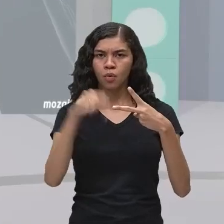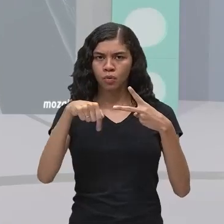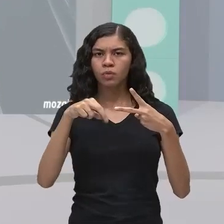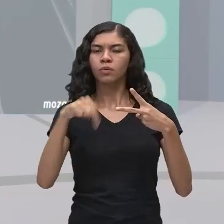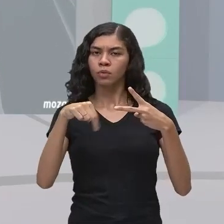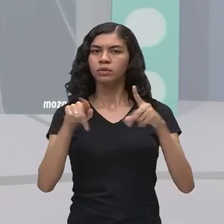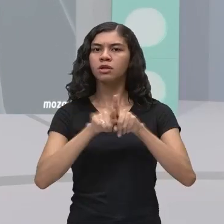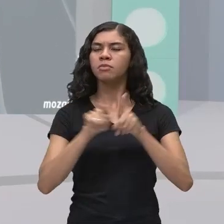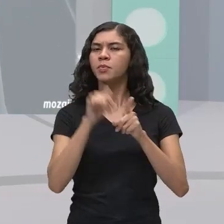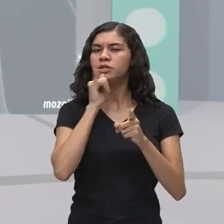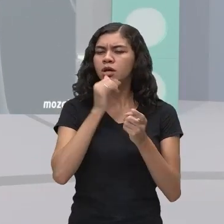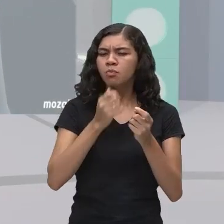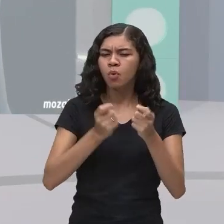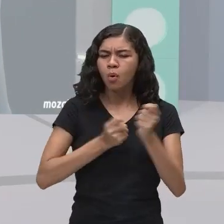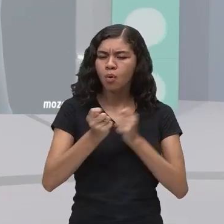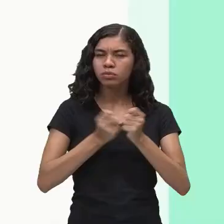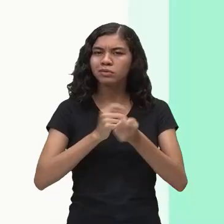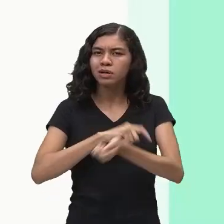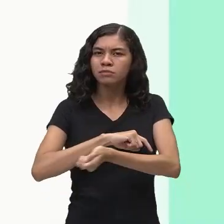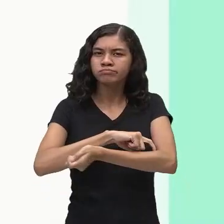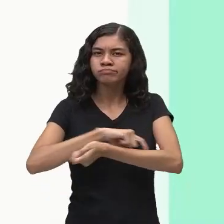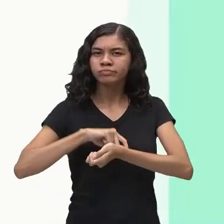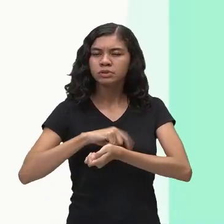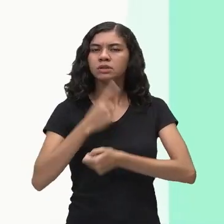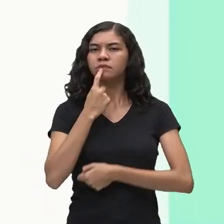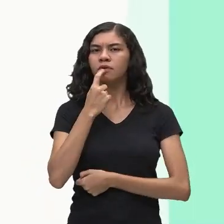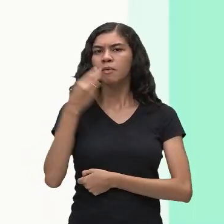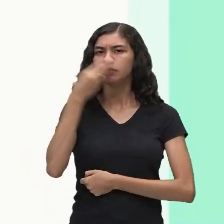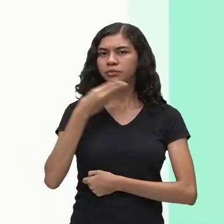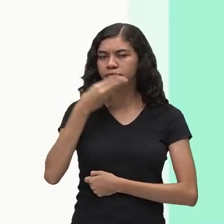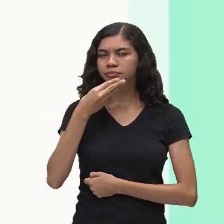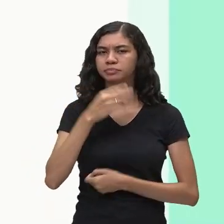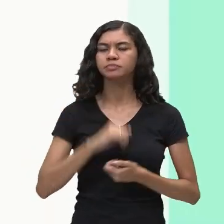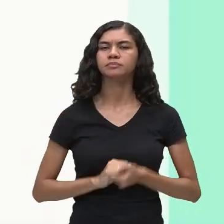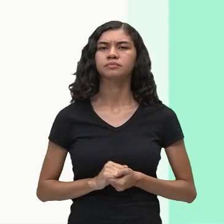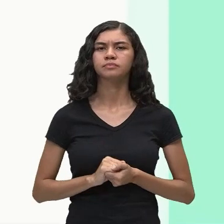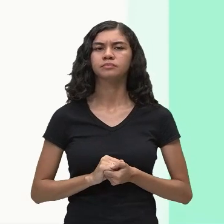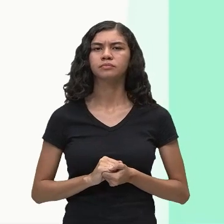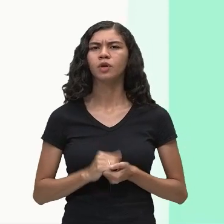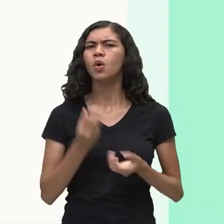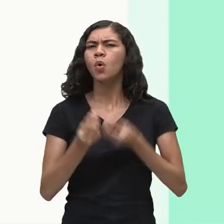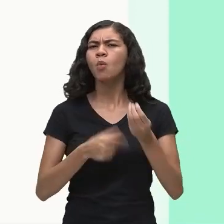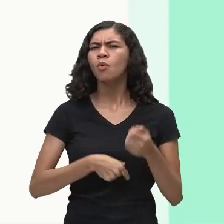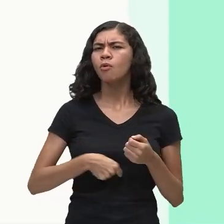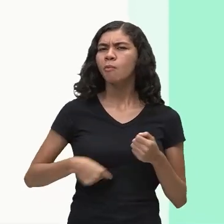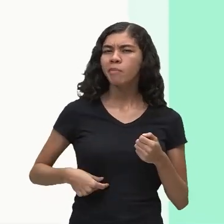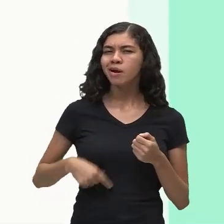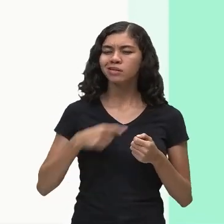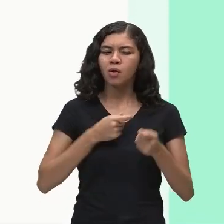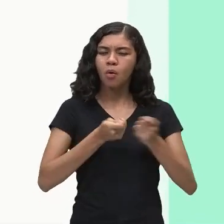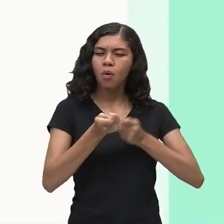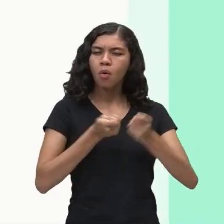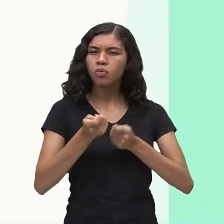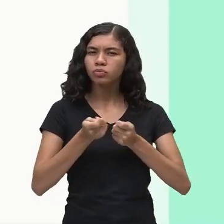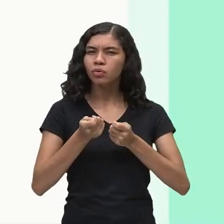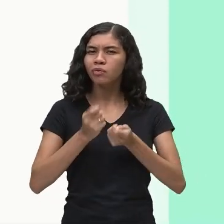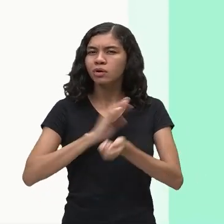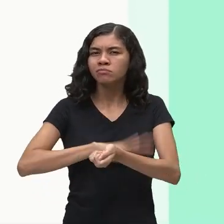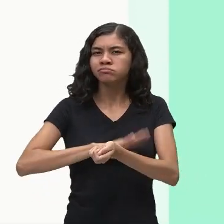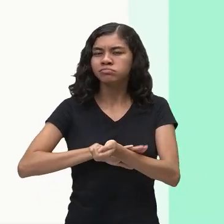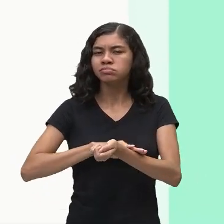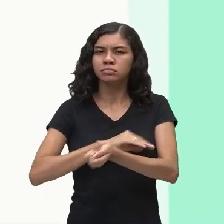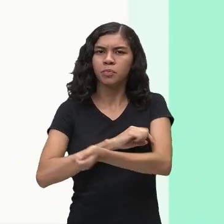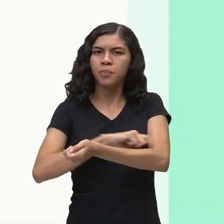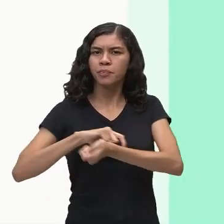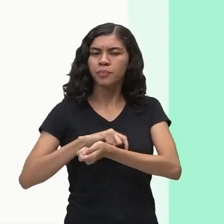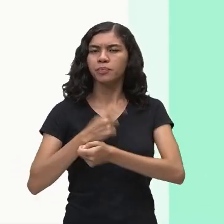de glicose no nosso sangue. E de que maneira que o pâncreas regula a quantidade de glicose no nosso sangue? Então,